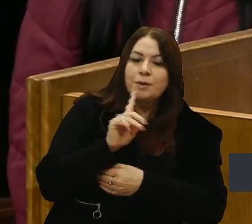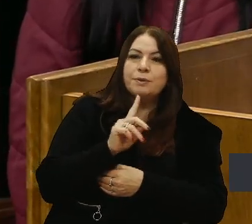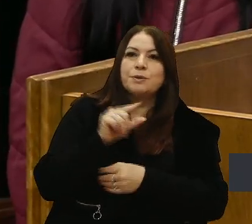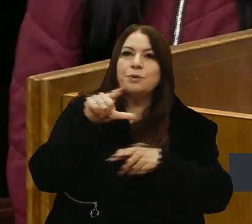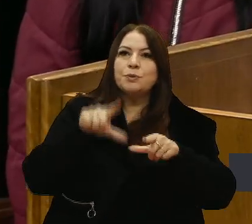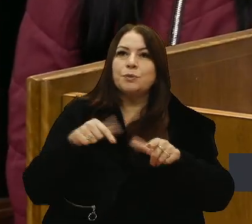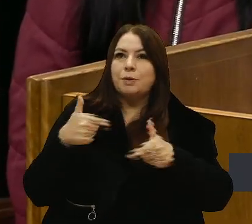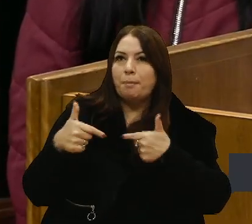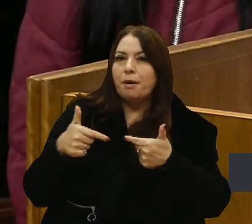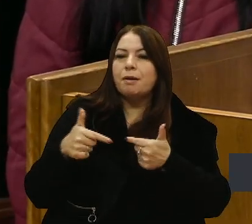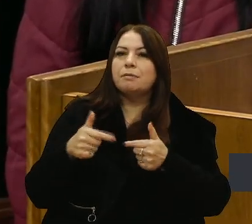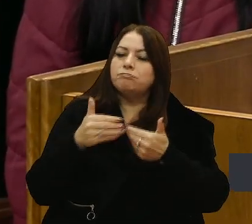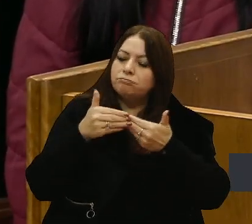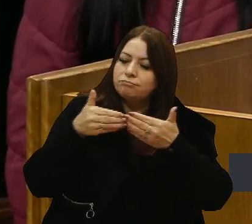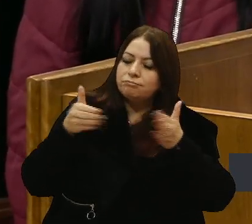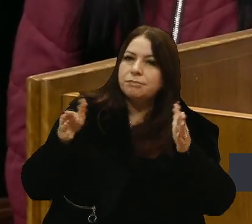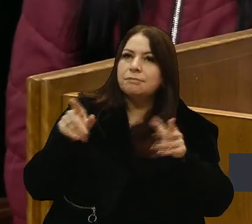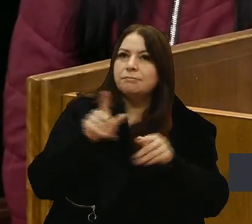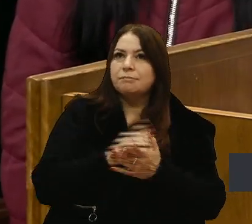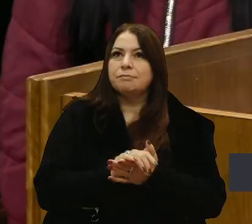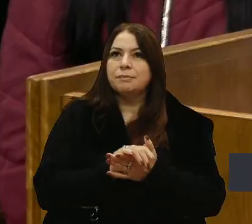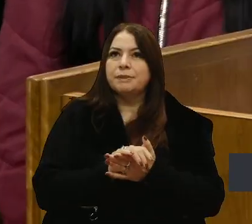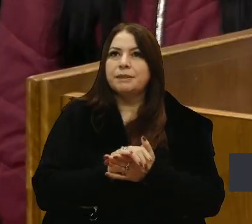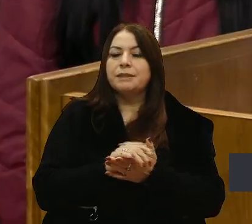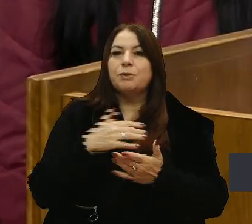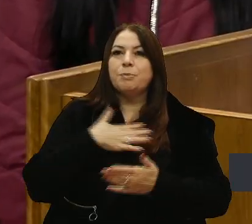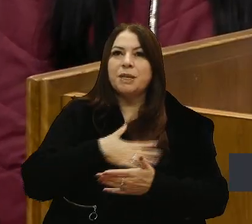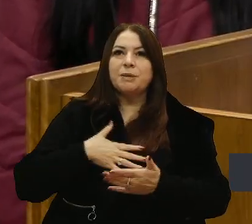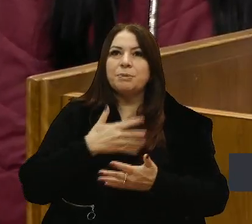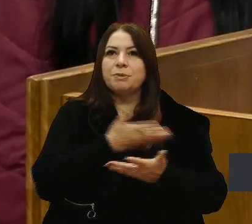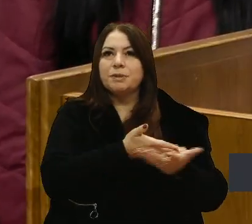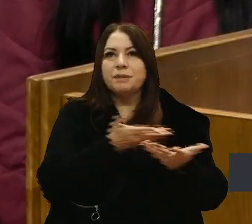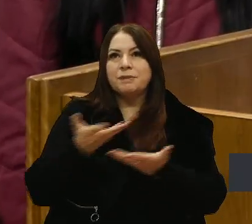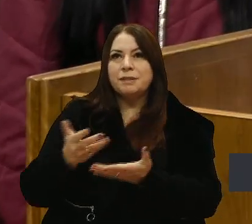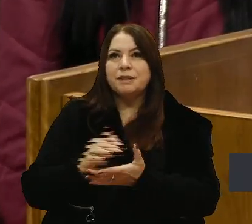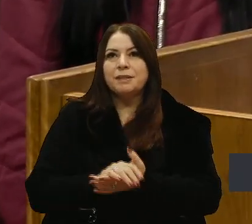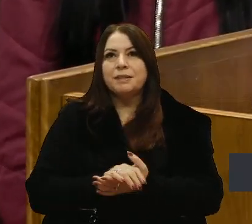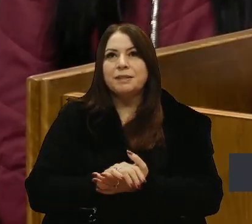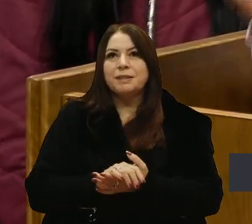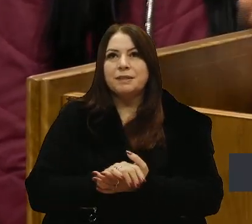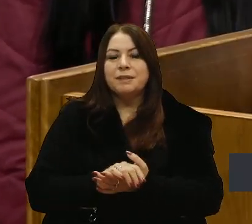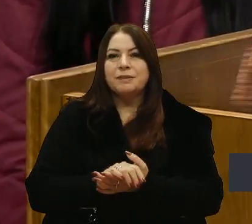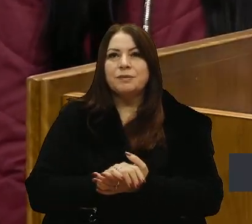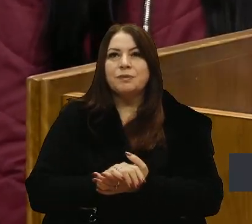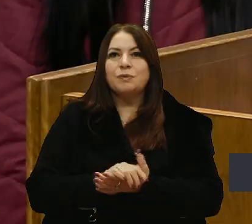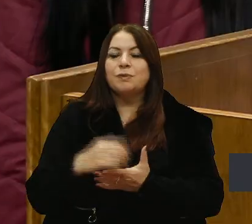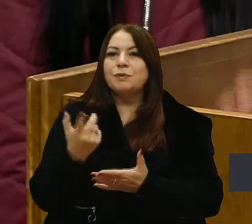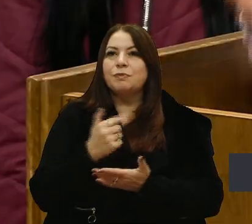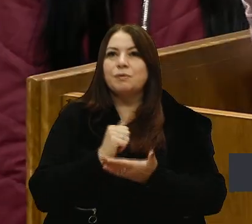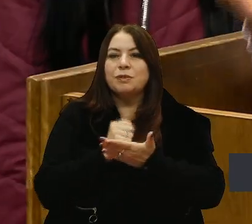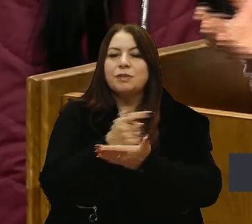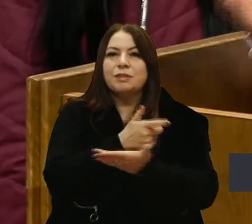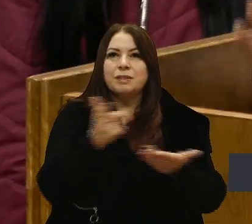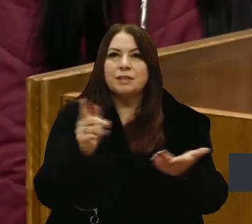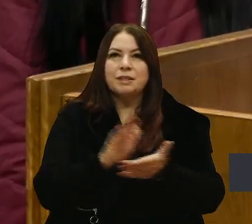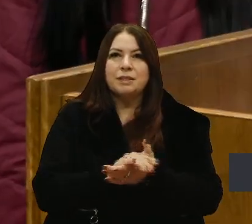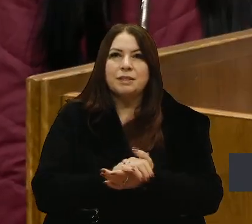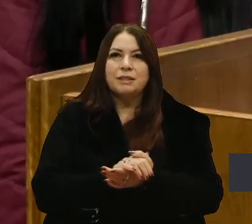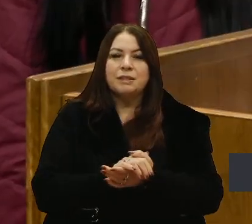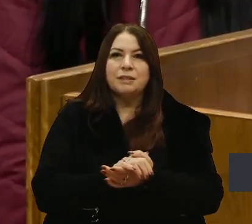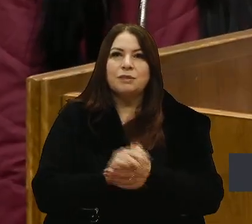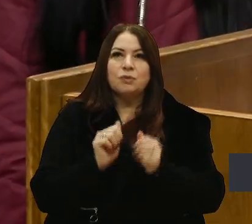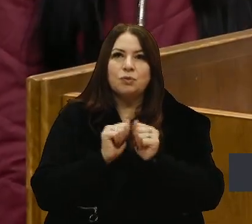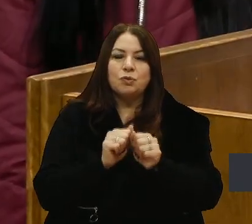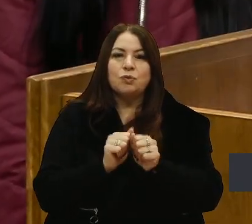nosso serviço, ele está de portas abertas, será um prazer recebê-los e contamos com vocês para